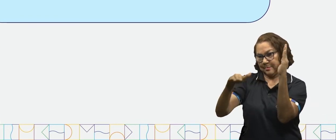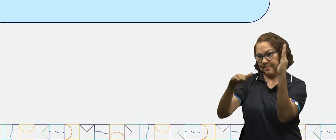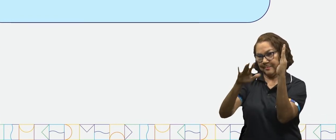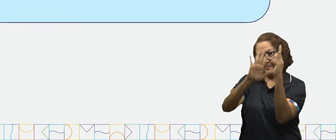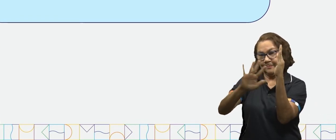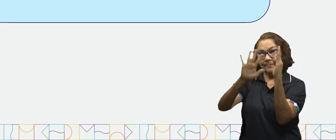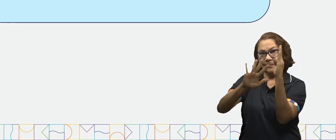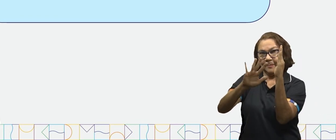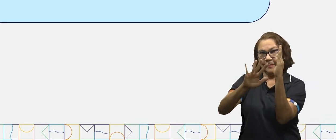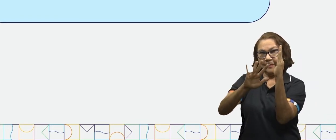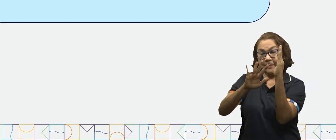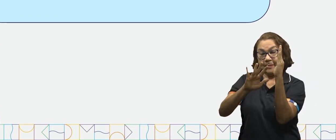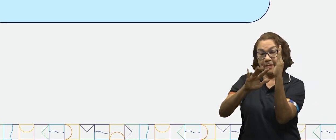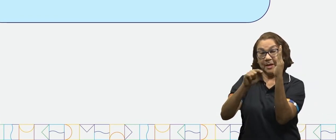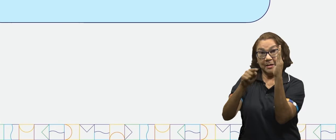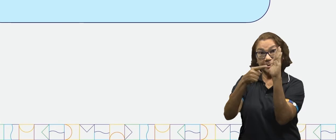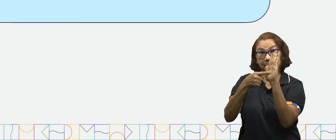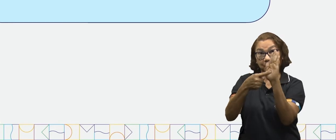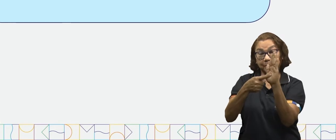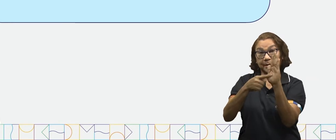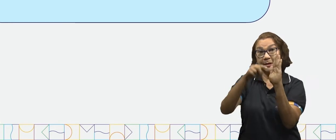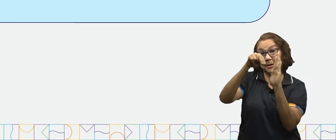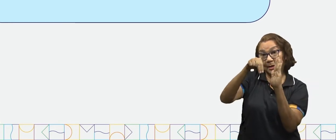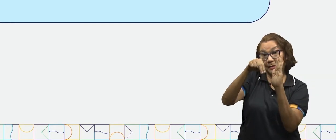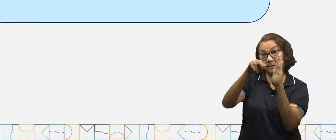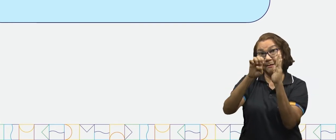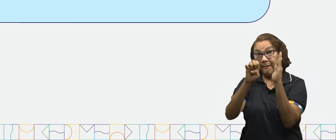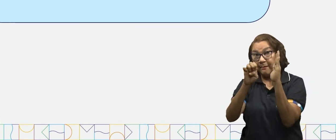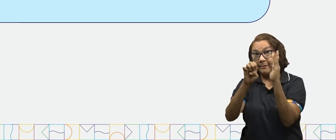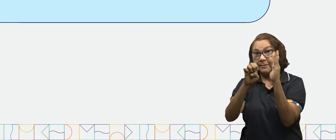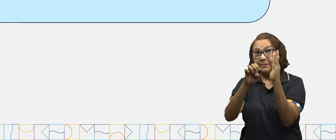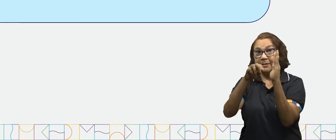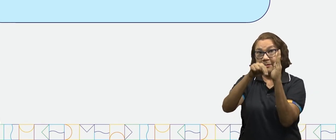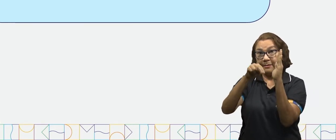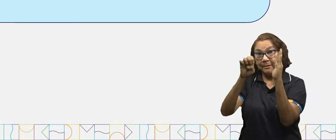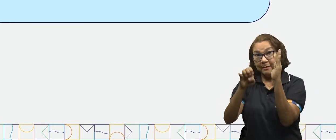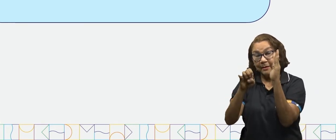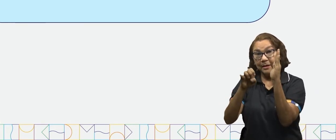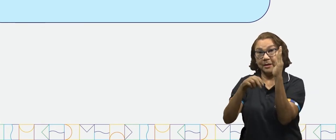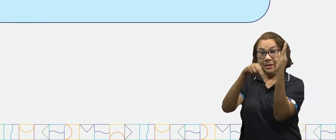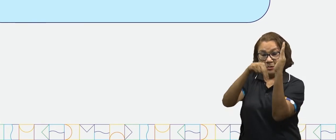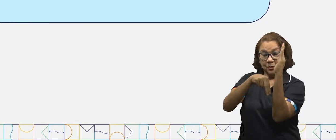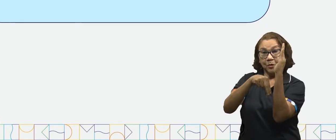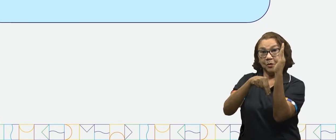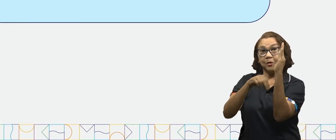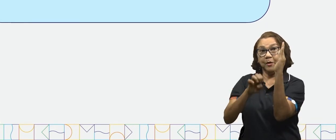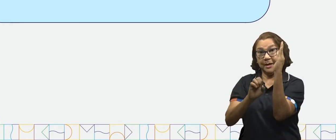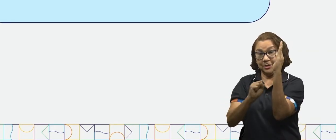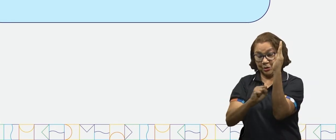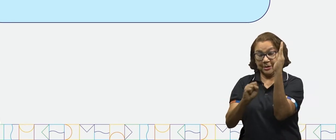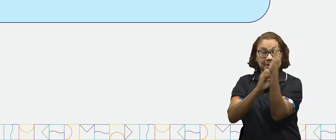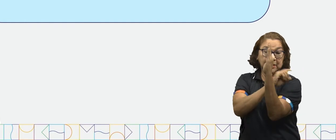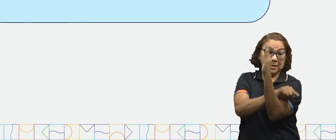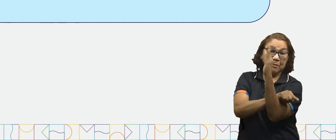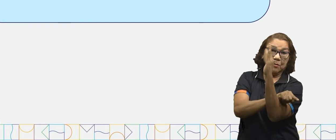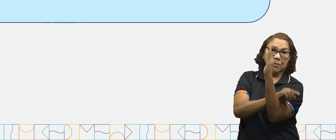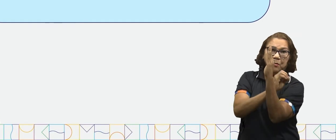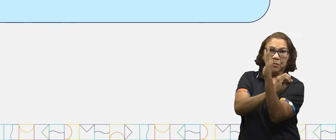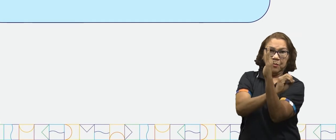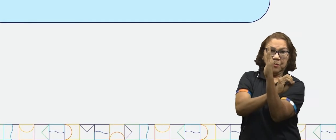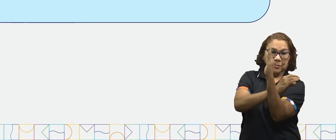Sudeste situa entre o sul e o leste, representado pela sigla SE.